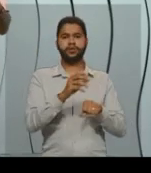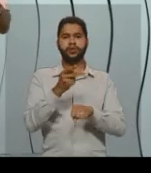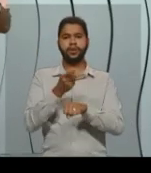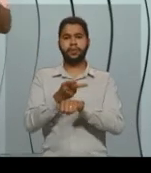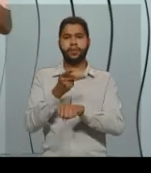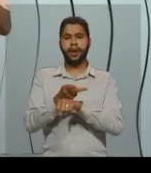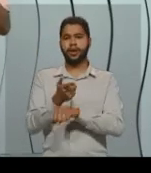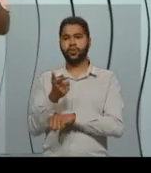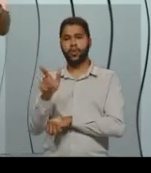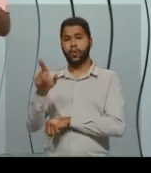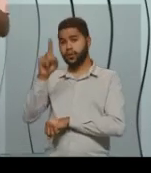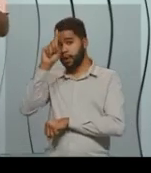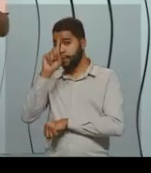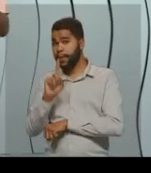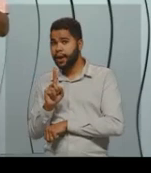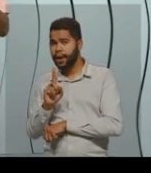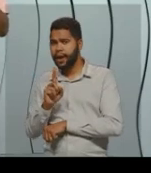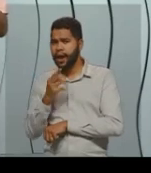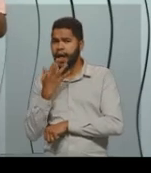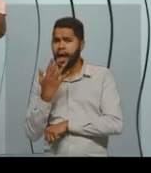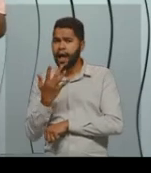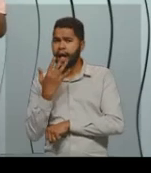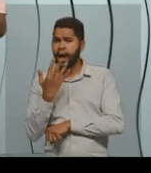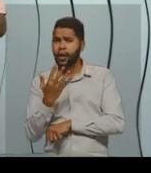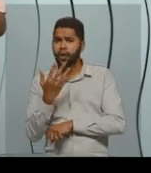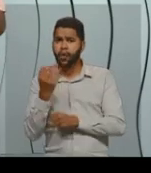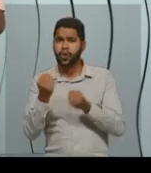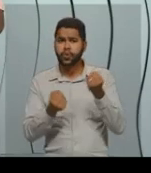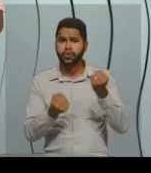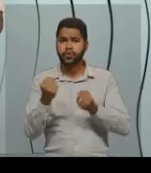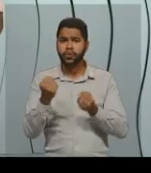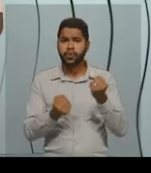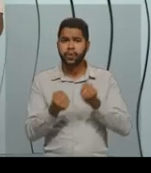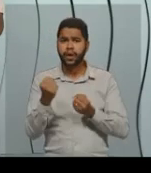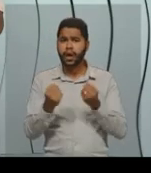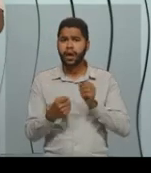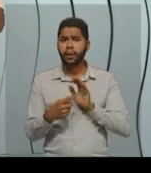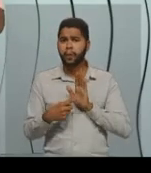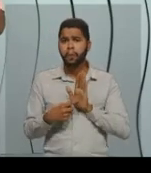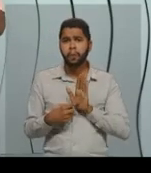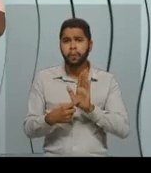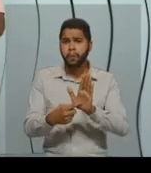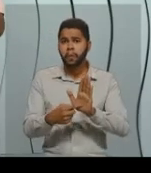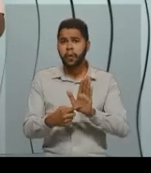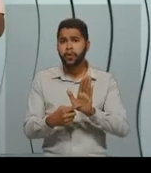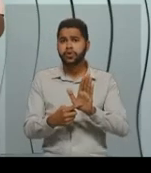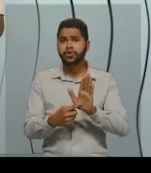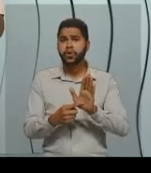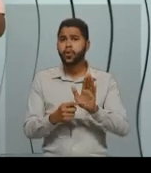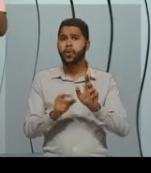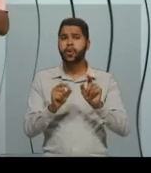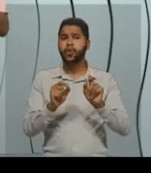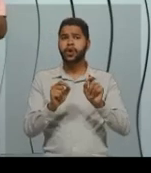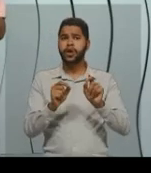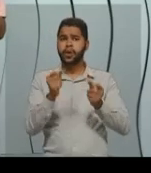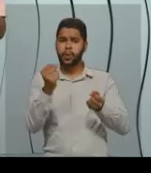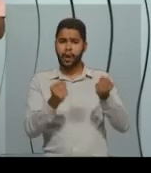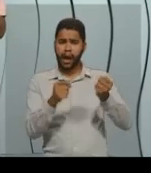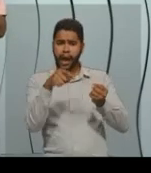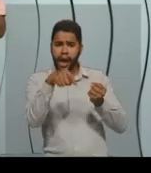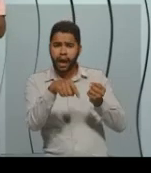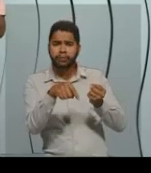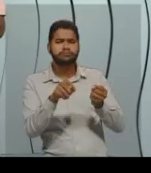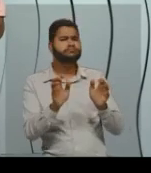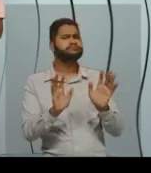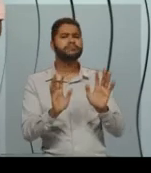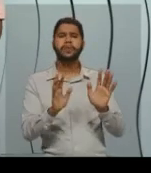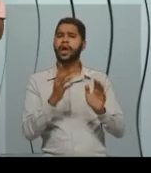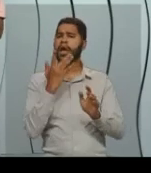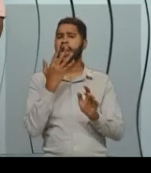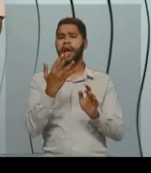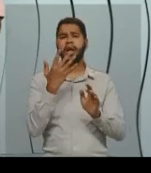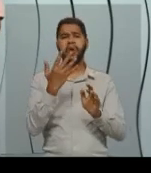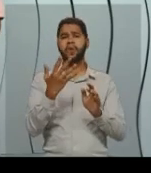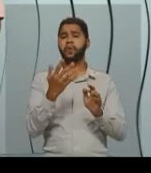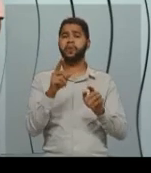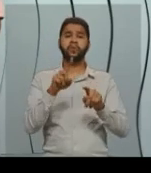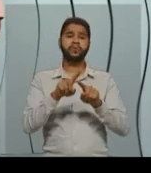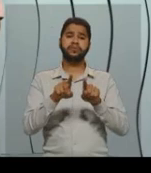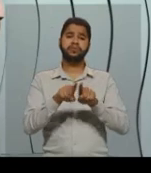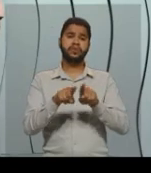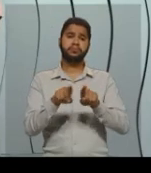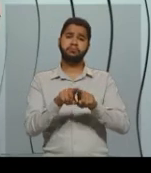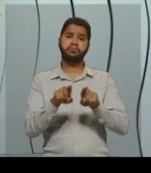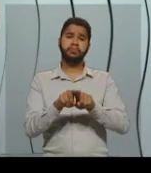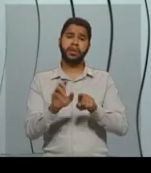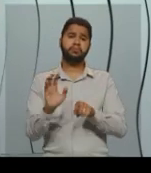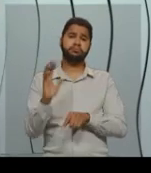amarelo, a cor do carro não determina o que o carro é. Então, a cor do carro também é